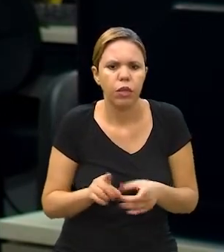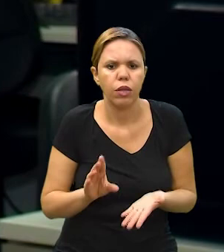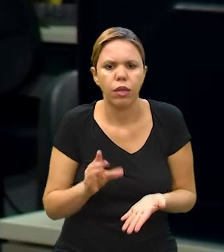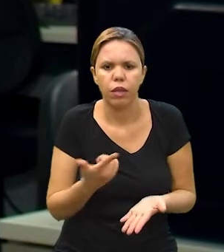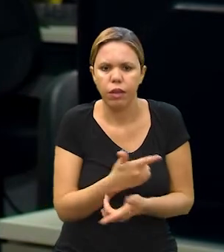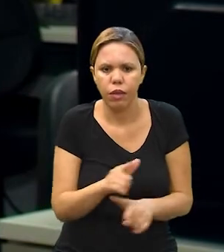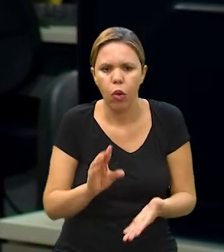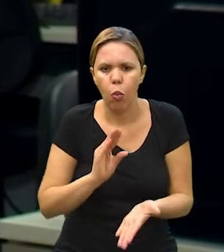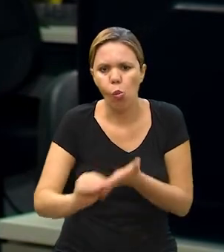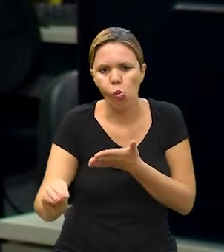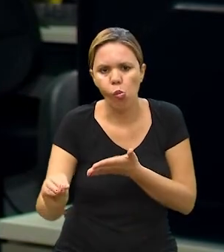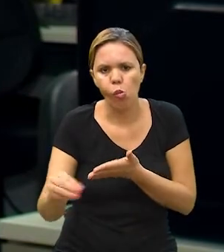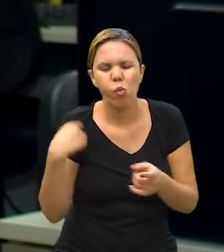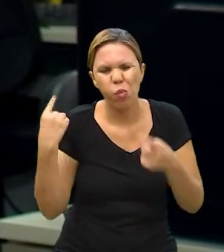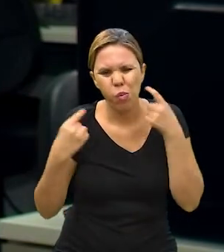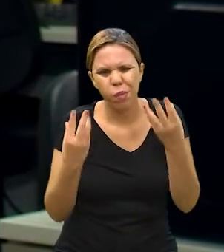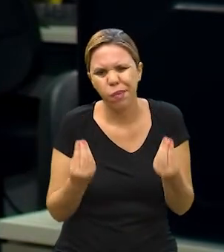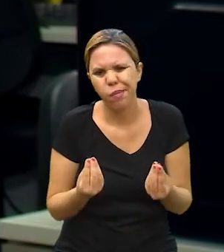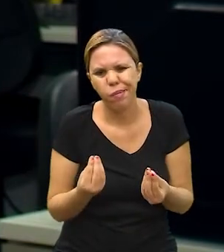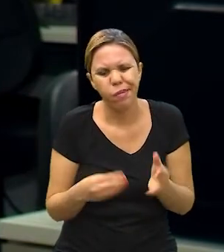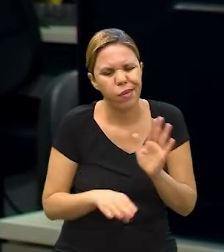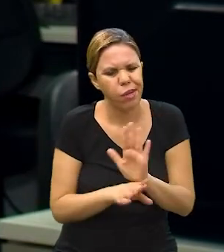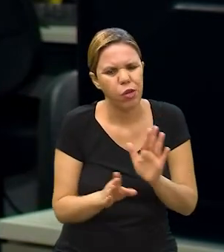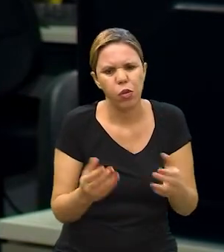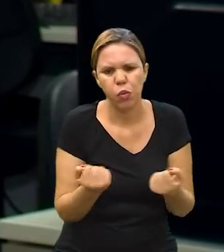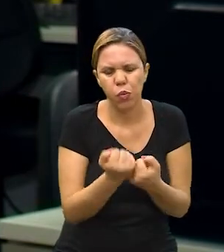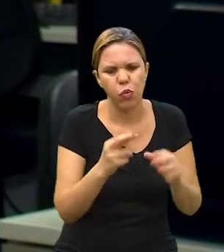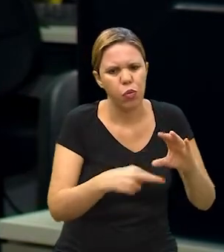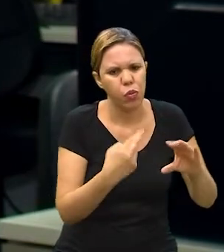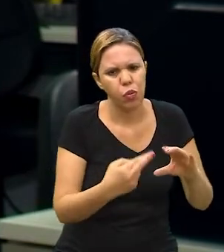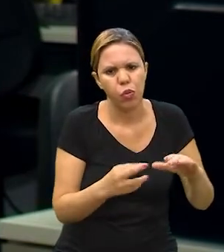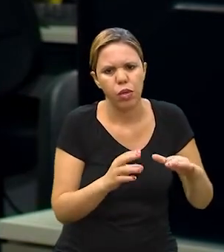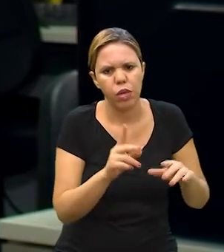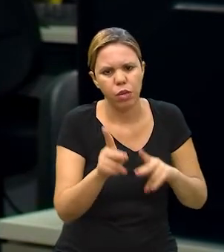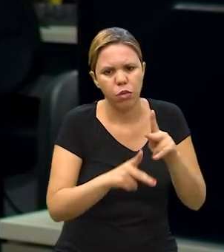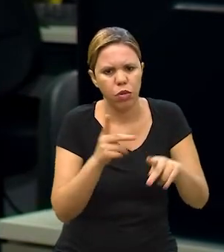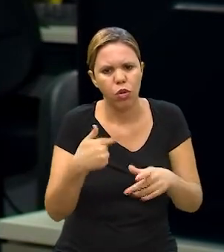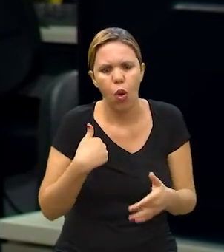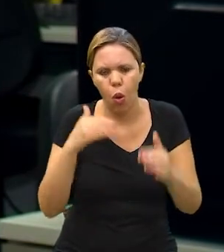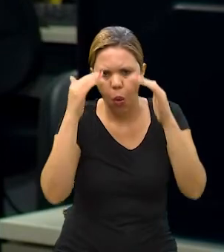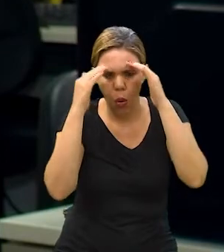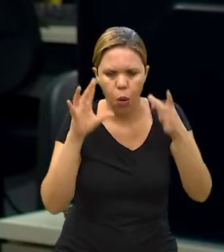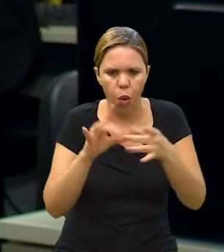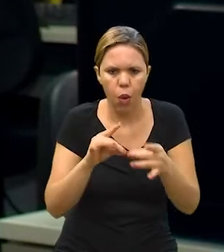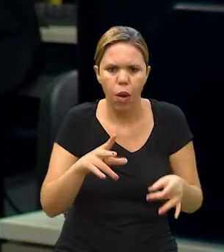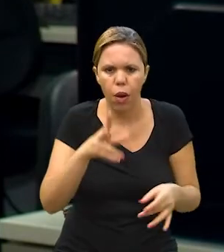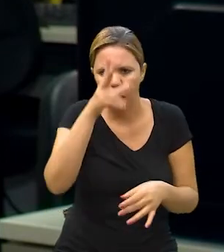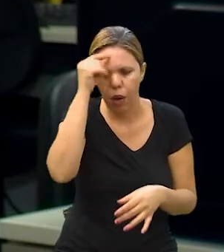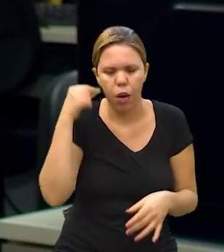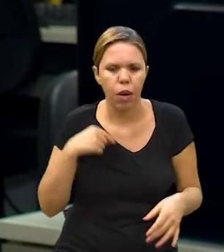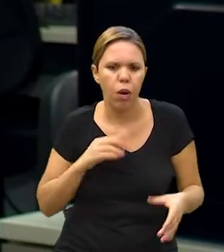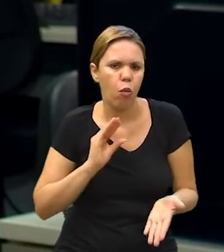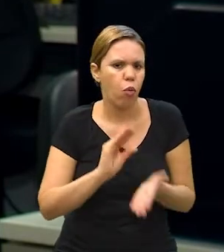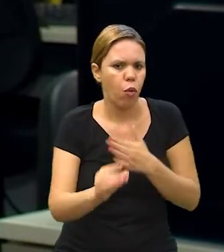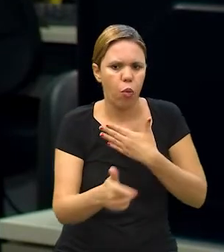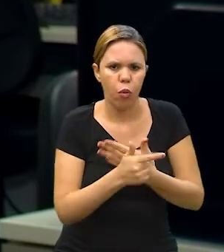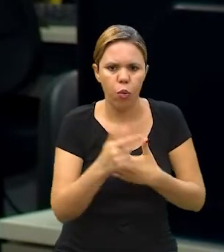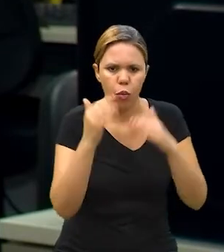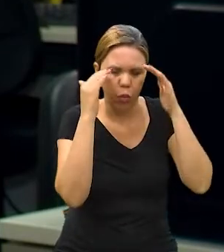que existe nas cooperativas, nos preocupa muito que a parceria público-privada, né, não cumpra o seu papel de investir ao